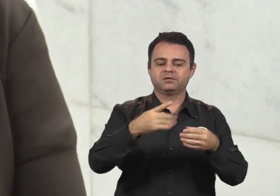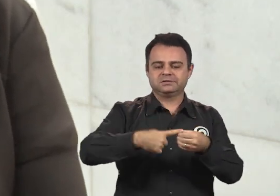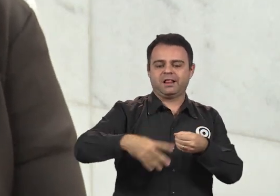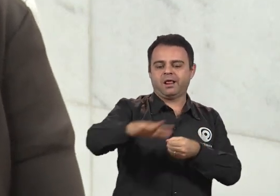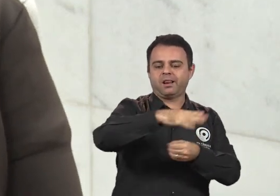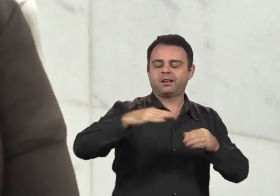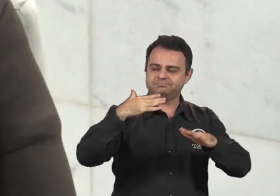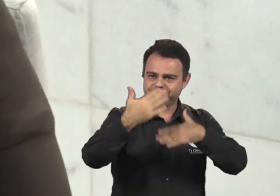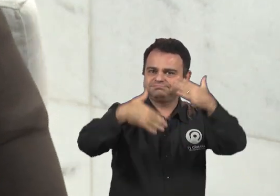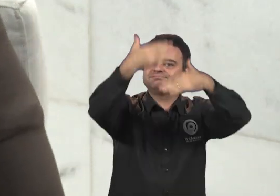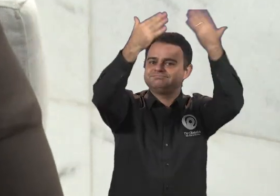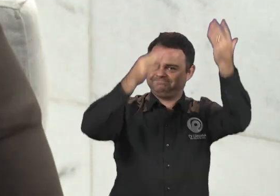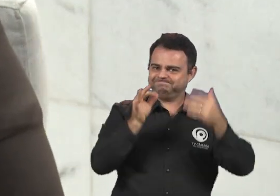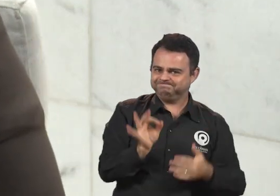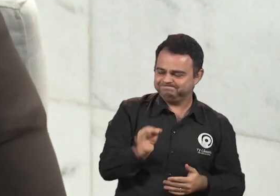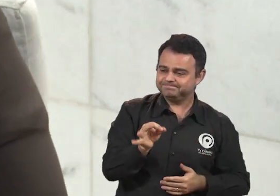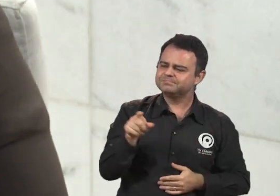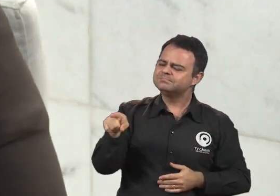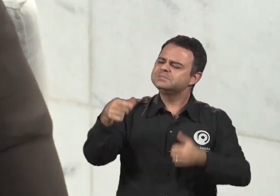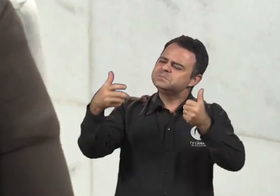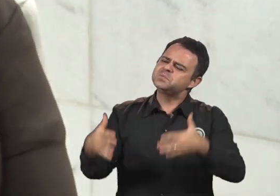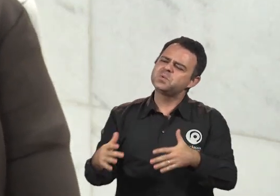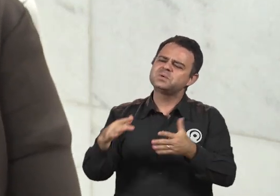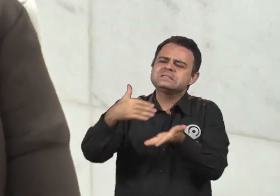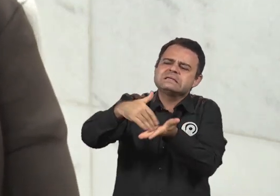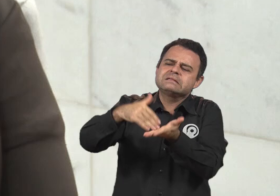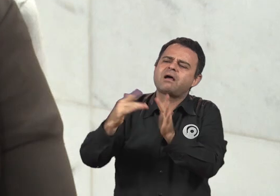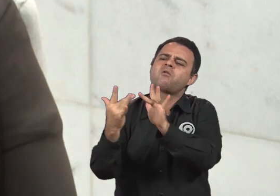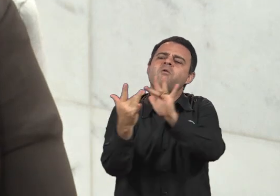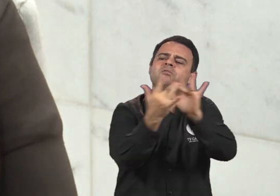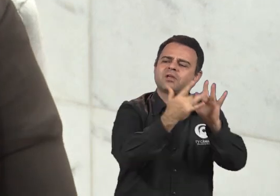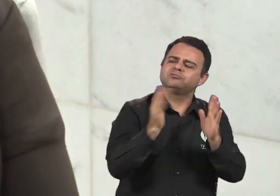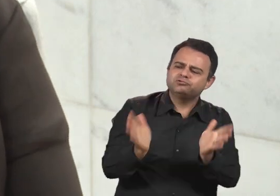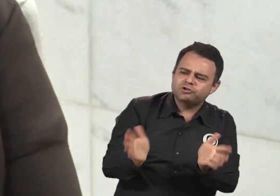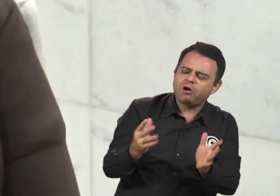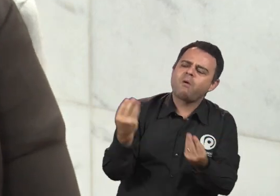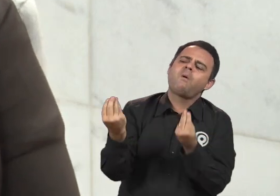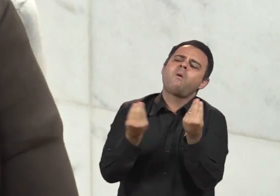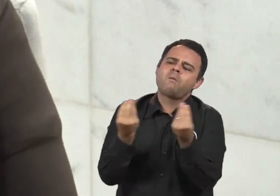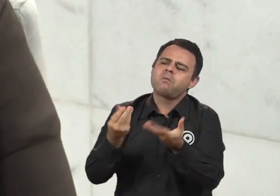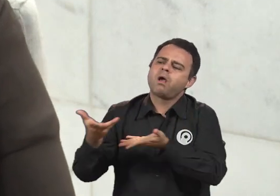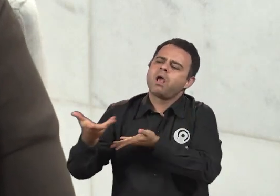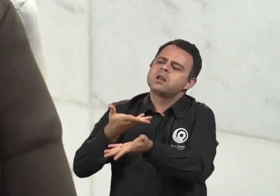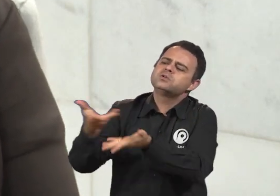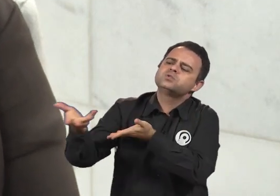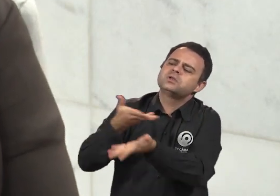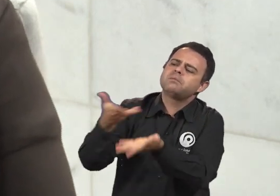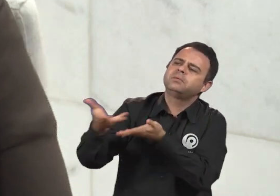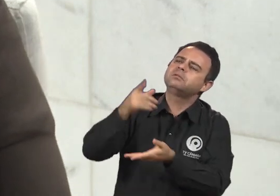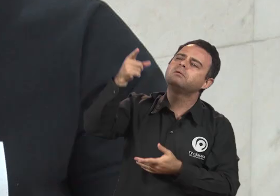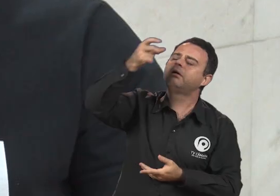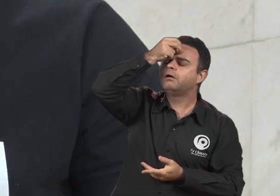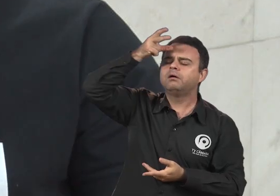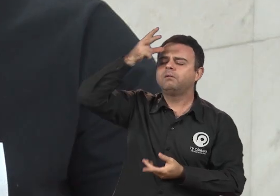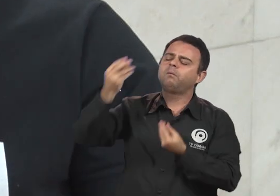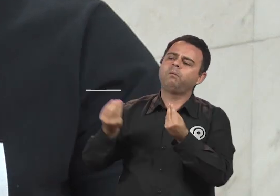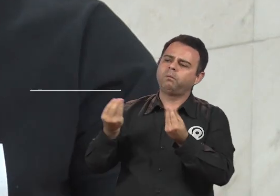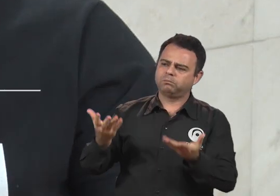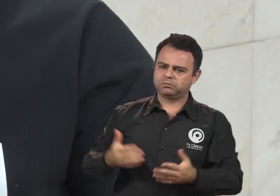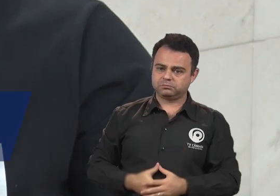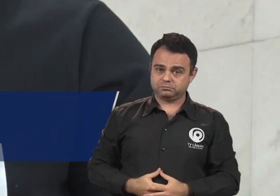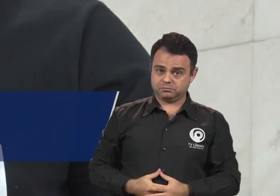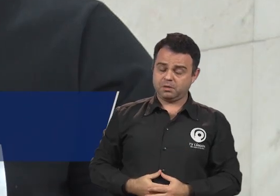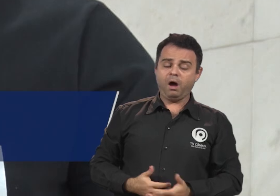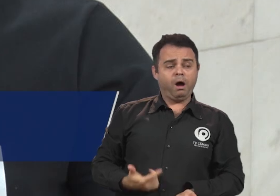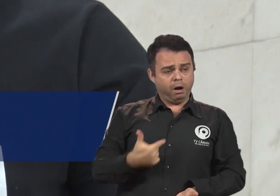já falou um pouquinho aí do contato com os secretários. Eu gostaria que você falasse, então, como tem sido esse relacionamento com o Poder Executivo? No meu caso,